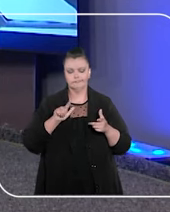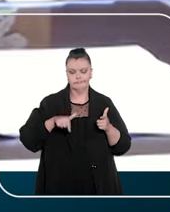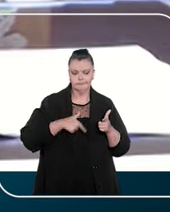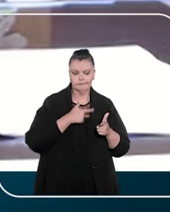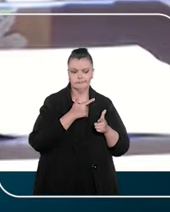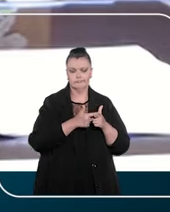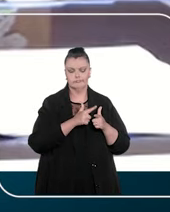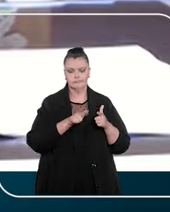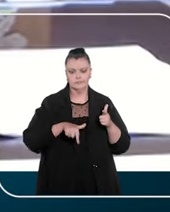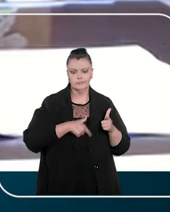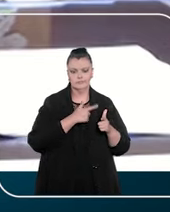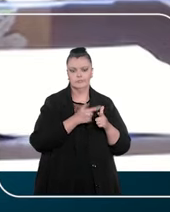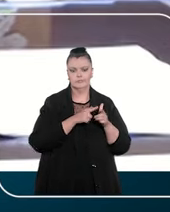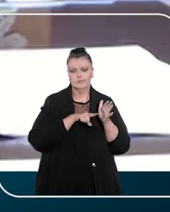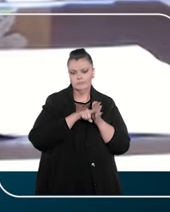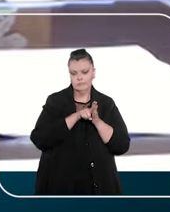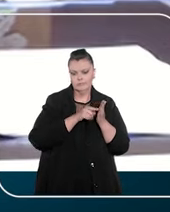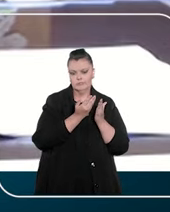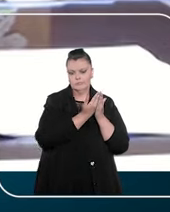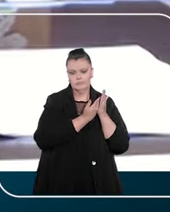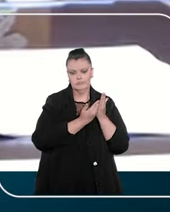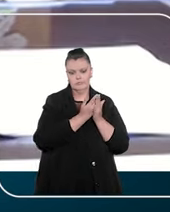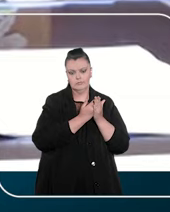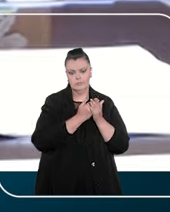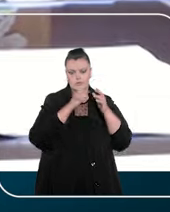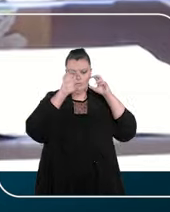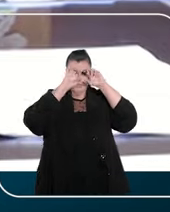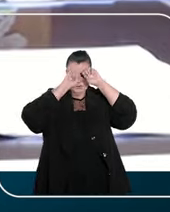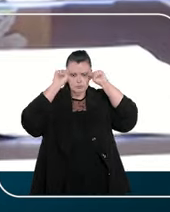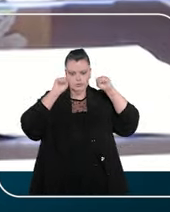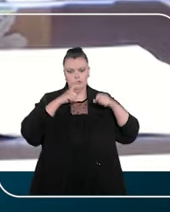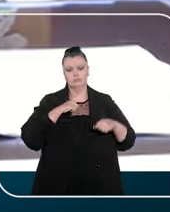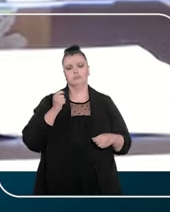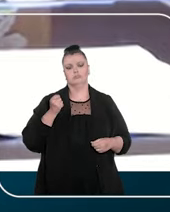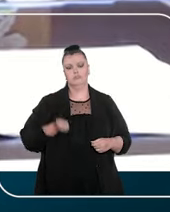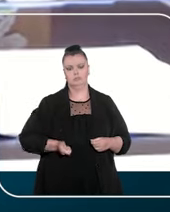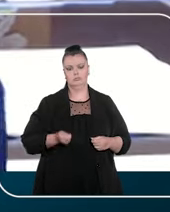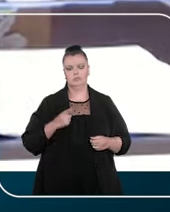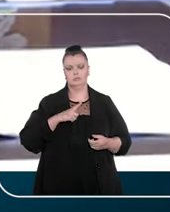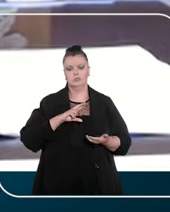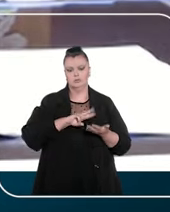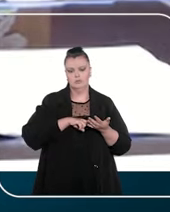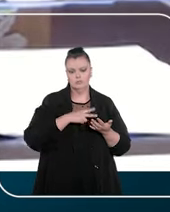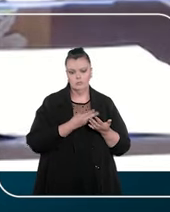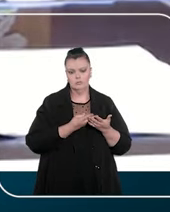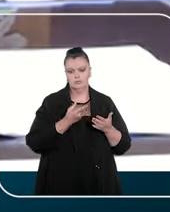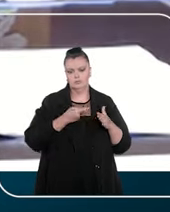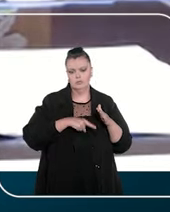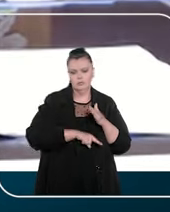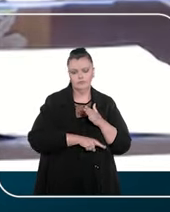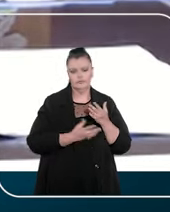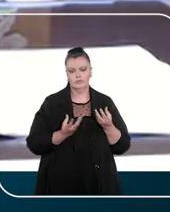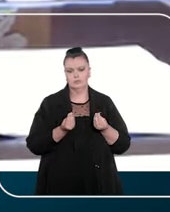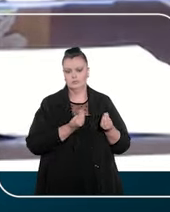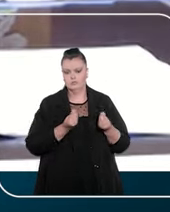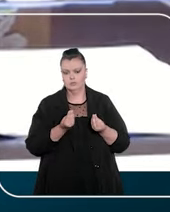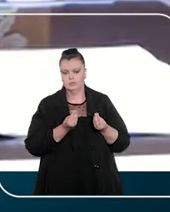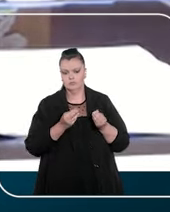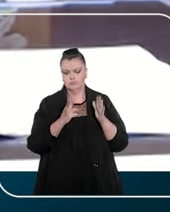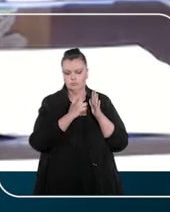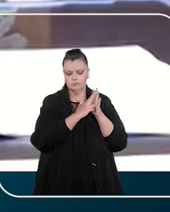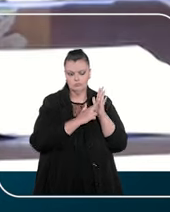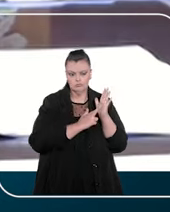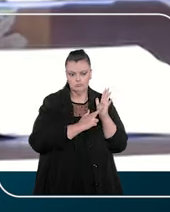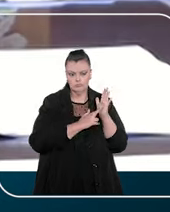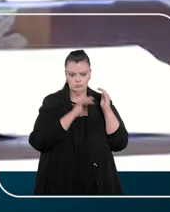sabe que o tribunal já tem uma posição fixada a este respeito. Quer ter interpretação para aquela norma, é aquela que está sendo